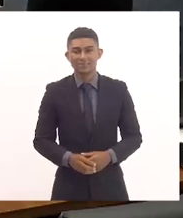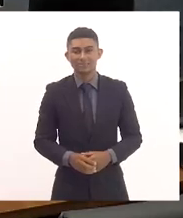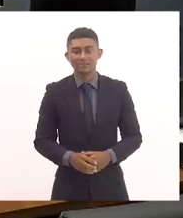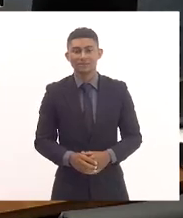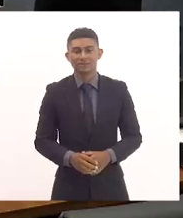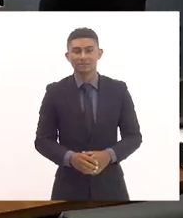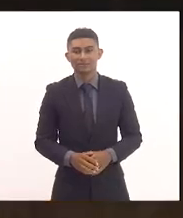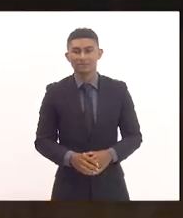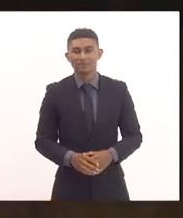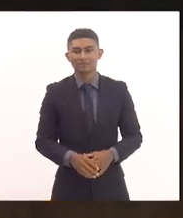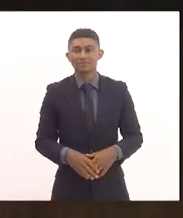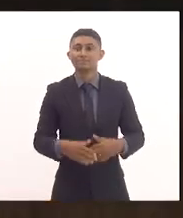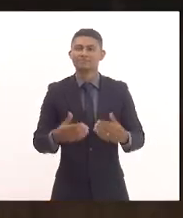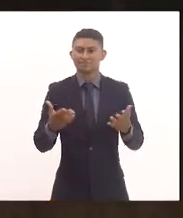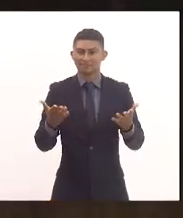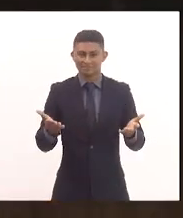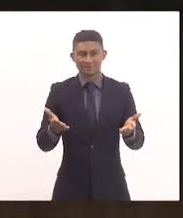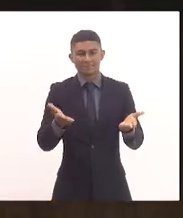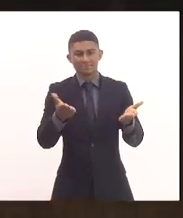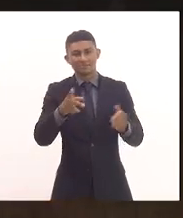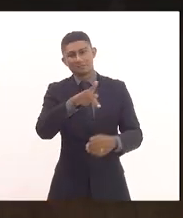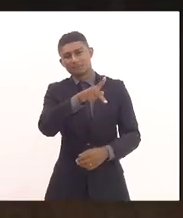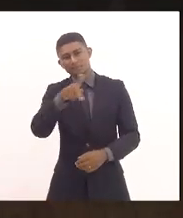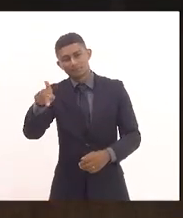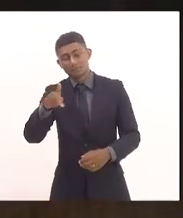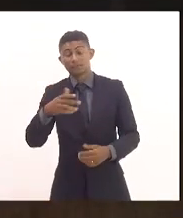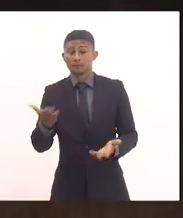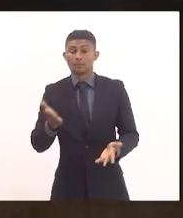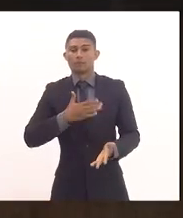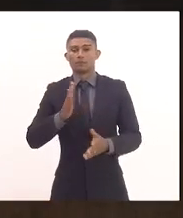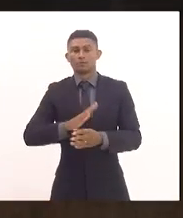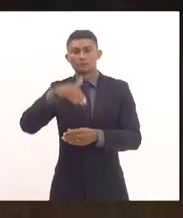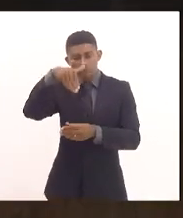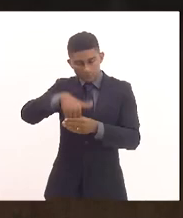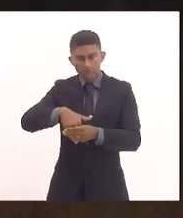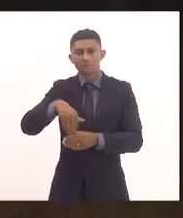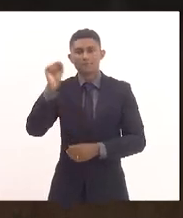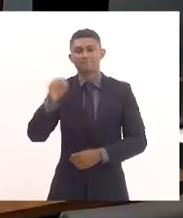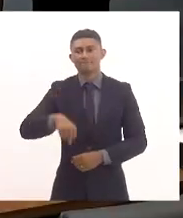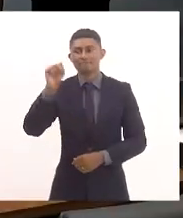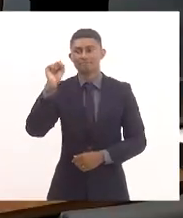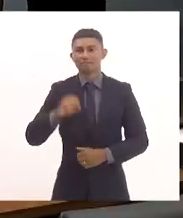Excelentíssimo, senhor presidente. Aqui. Meu voto é favorável.